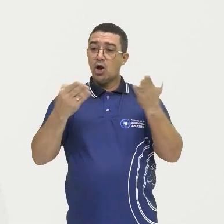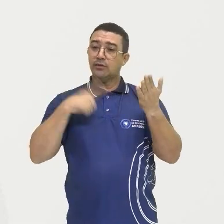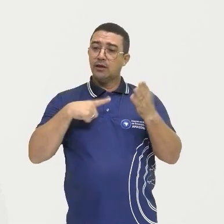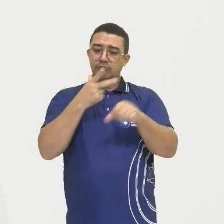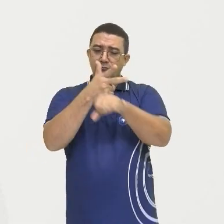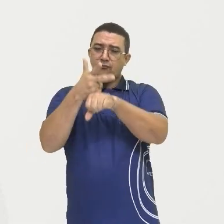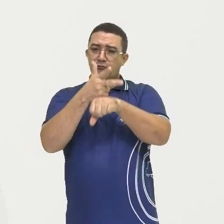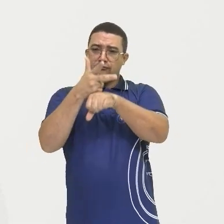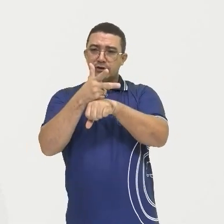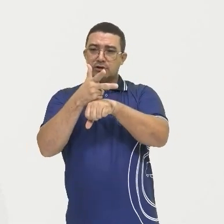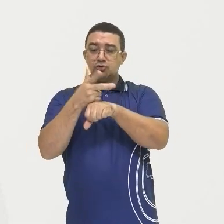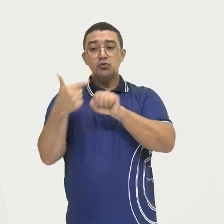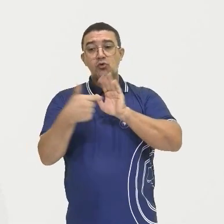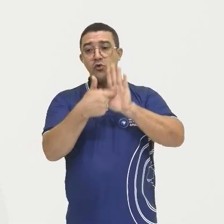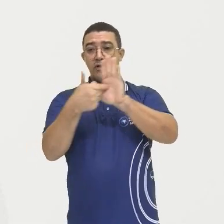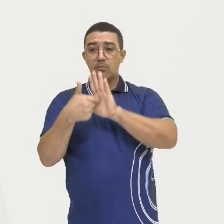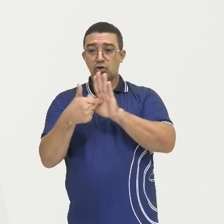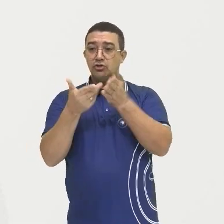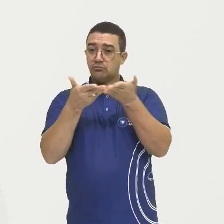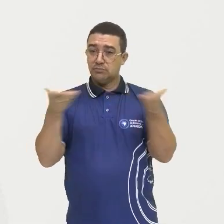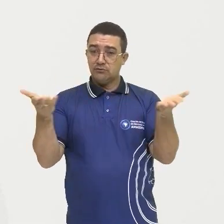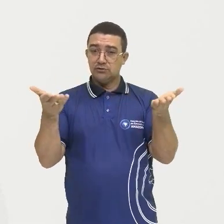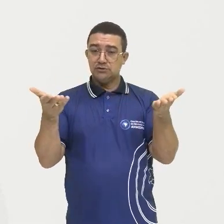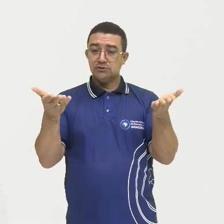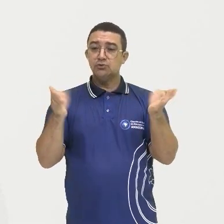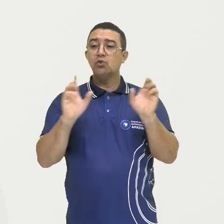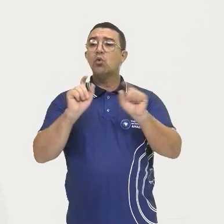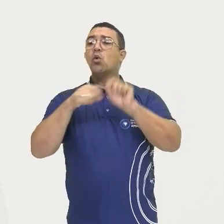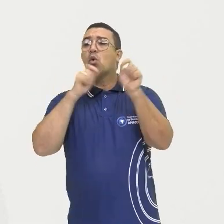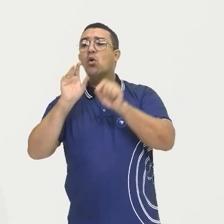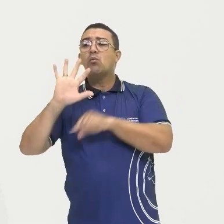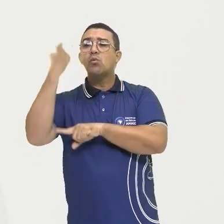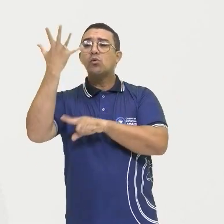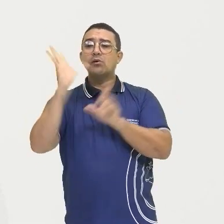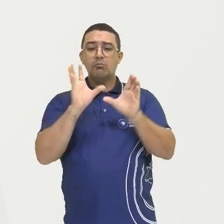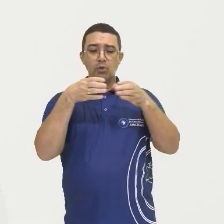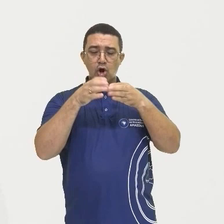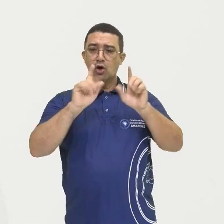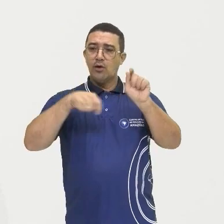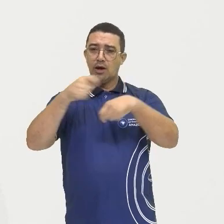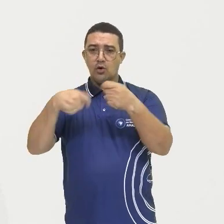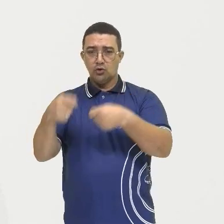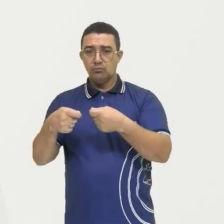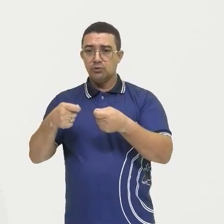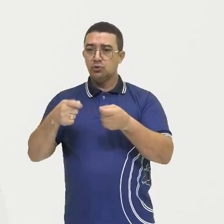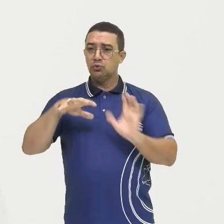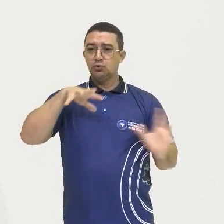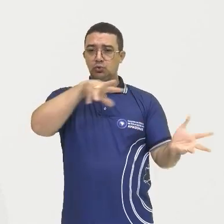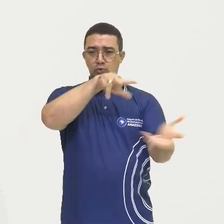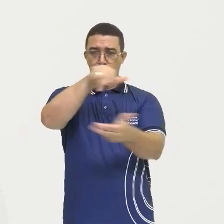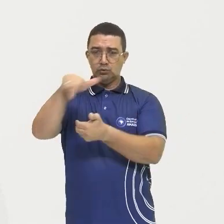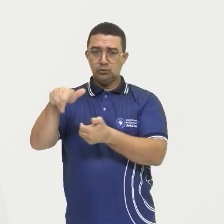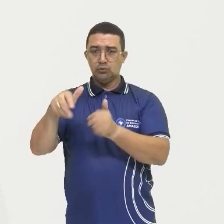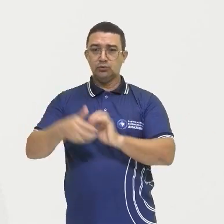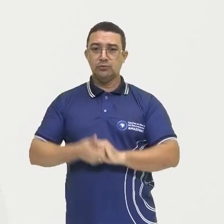que espacializa esses blocos econômicos pelo mundo,